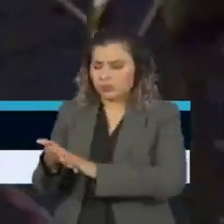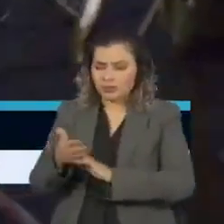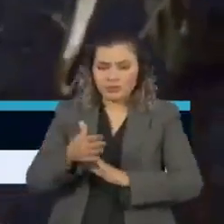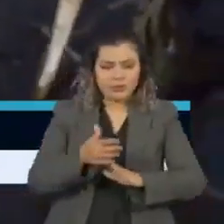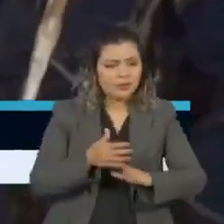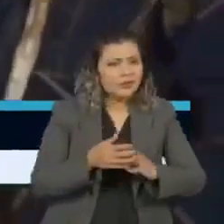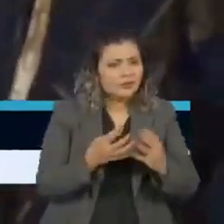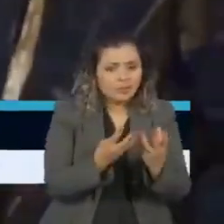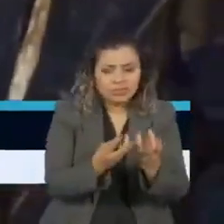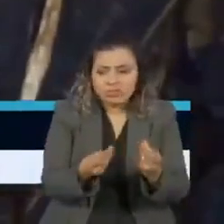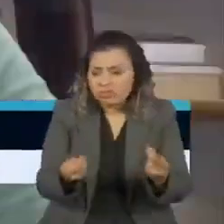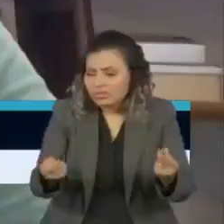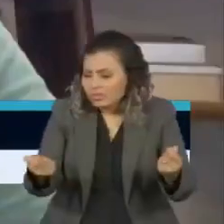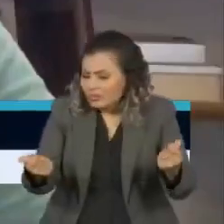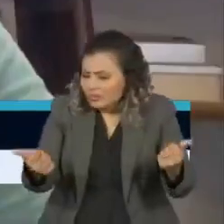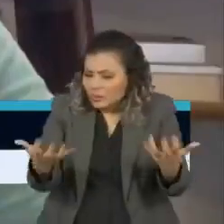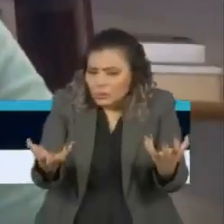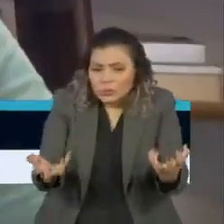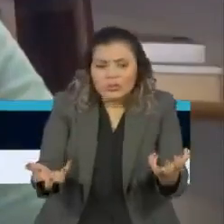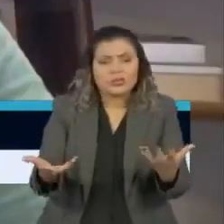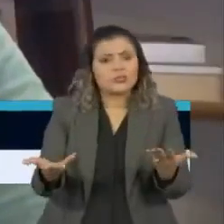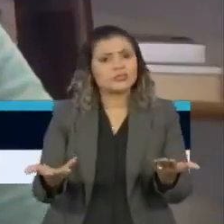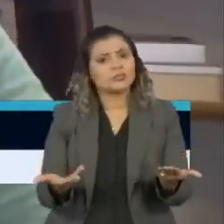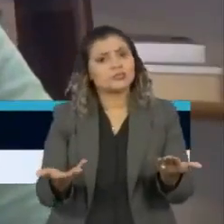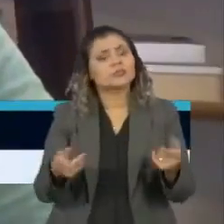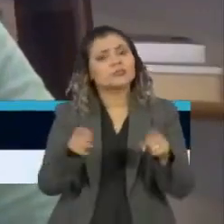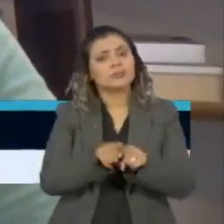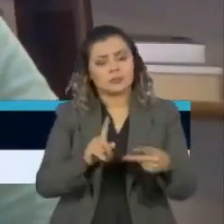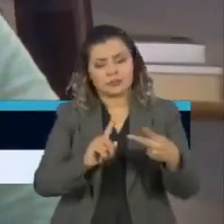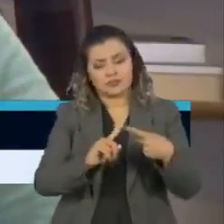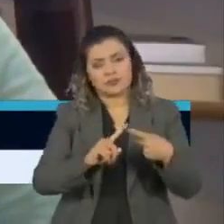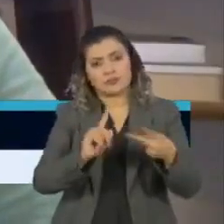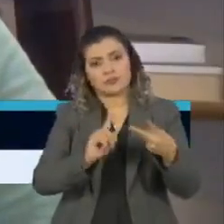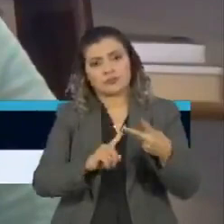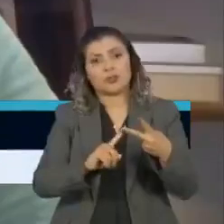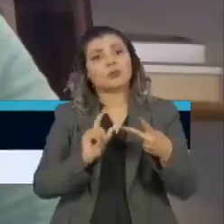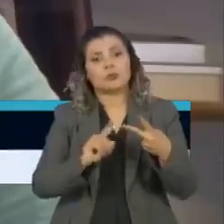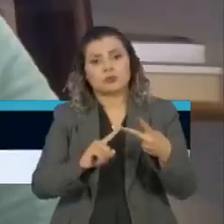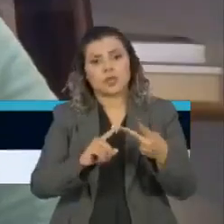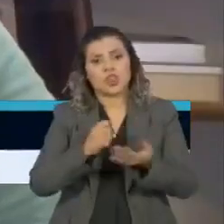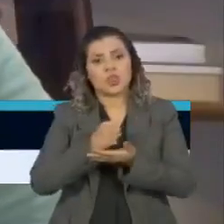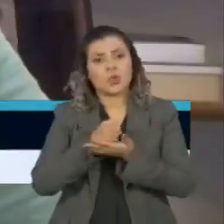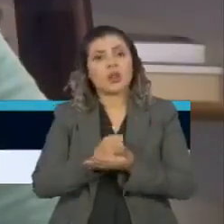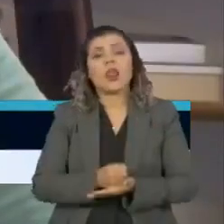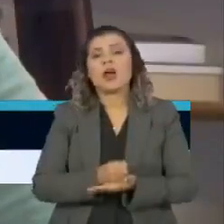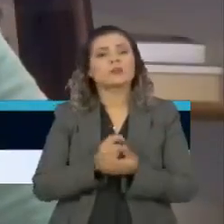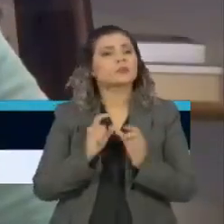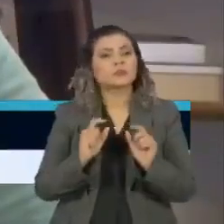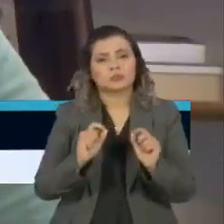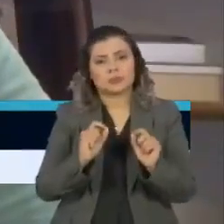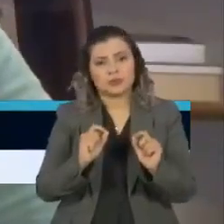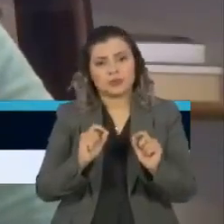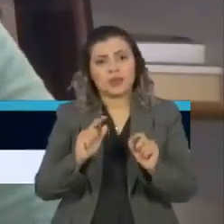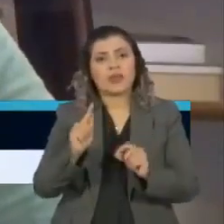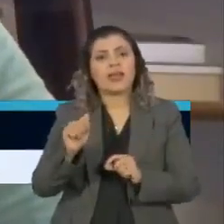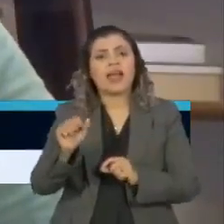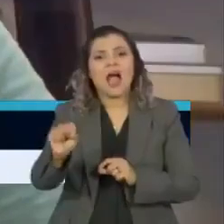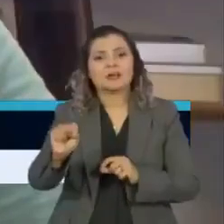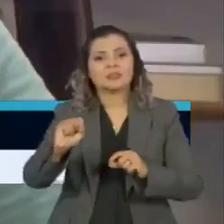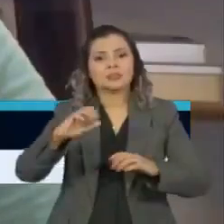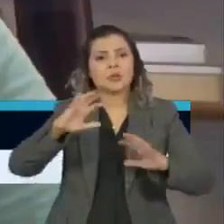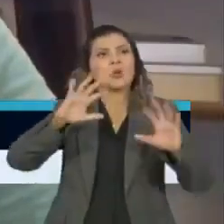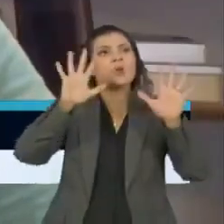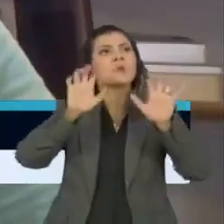tem ali no local que ocorrem essas queimadas, a gente tem a emissão de milhares de toneladas, ou milhões de toneladas de gases de efeito